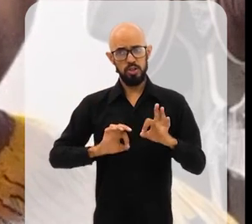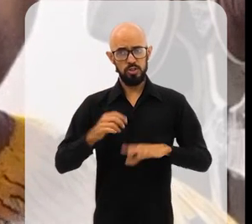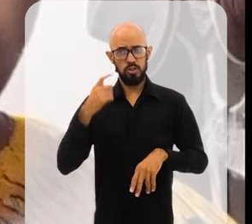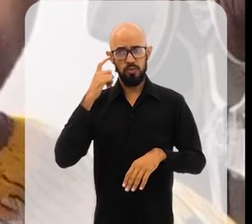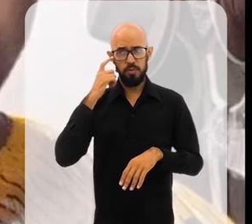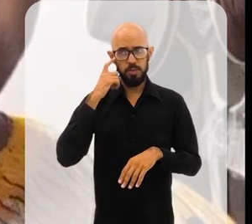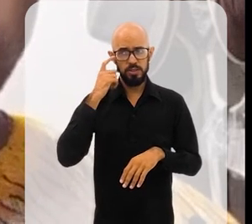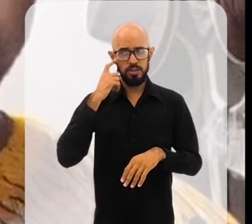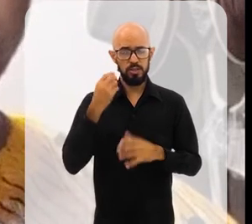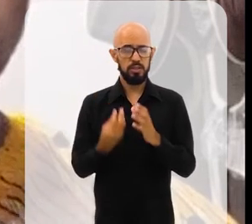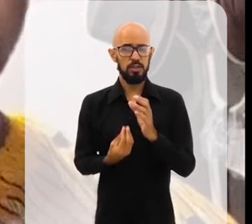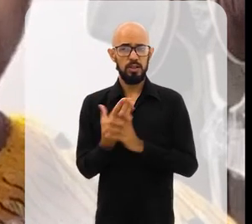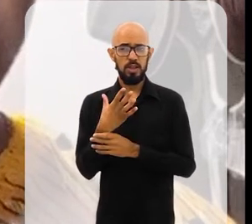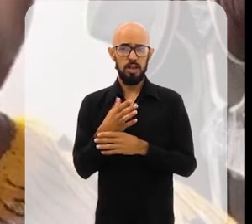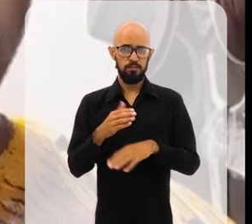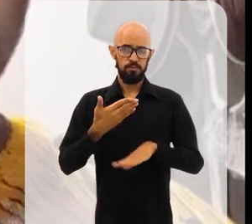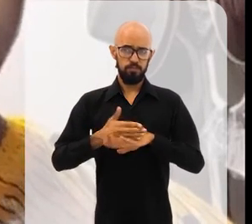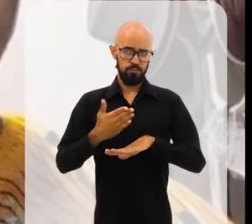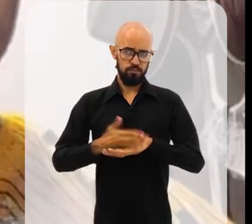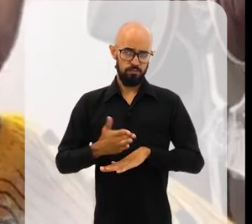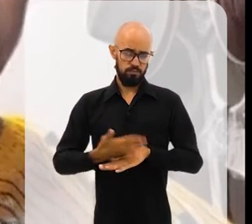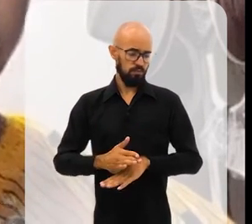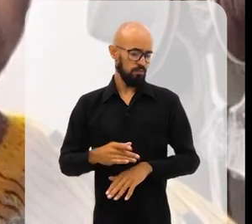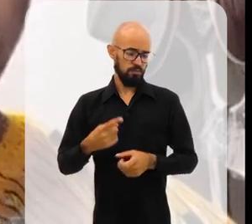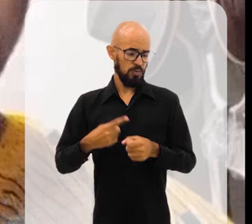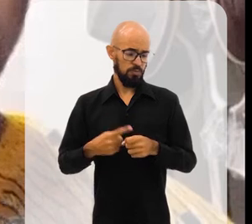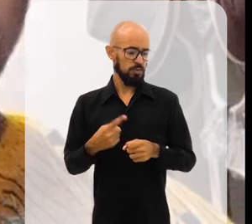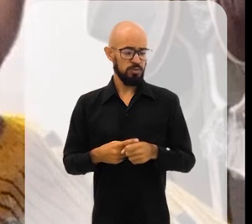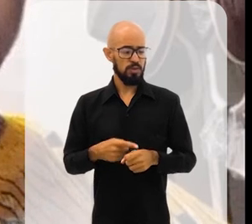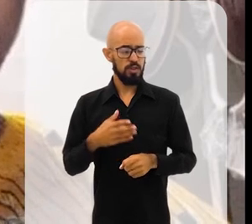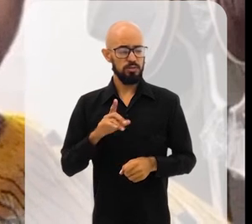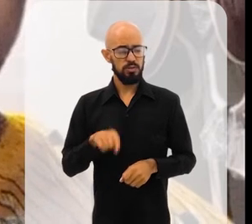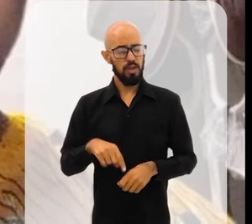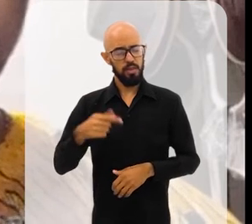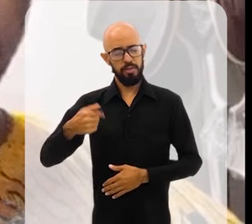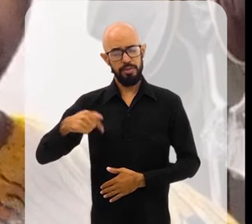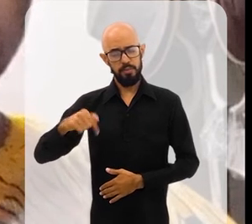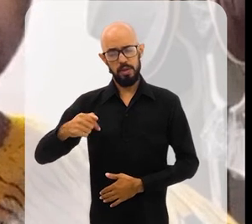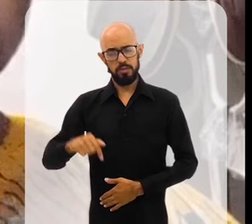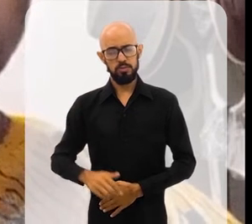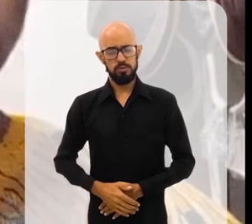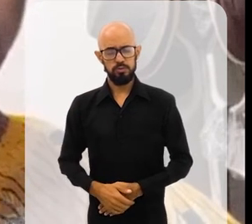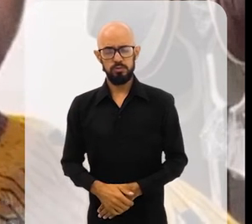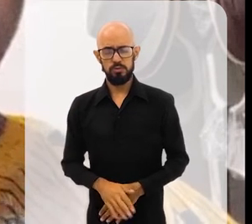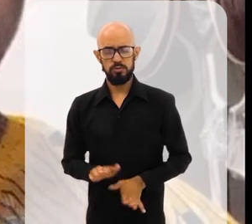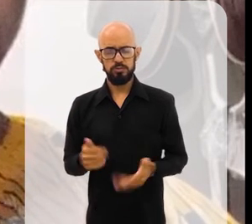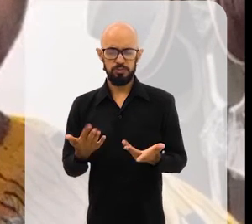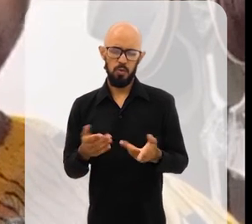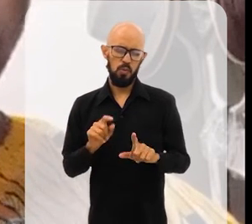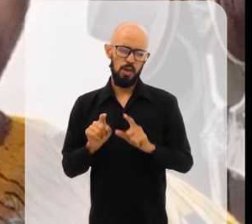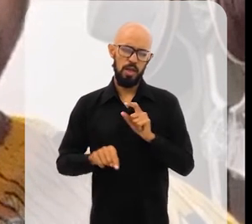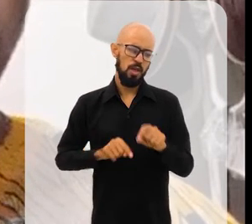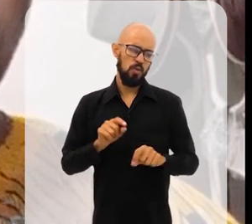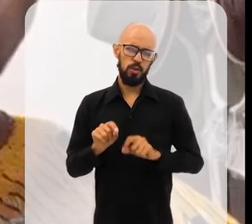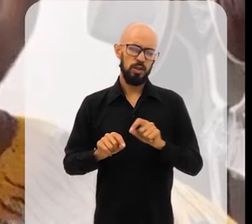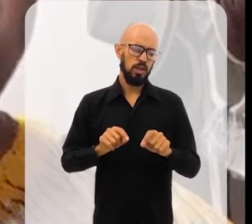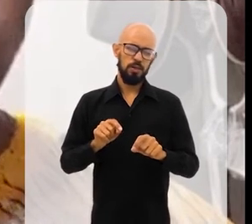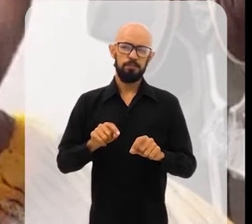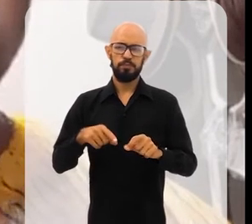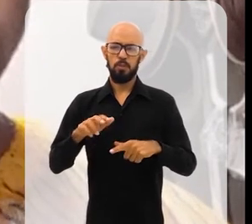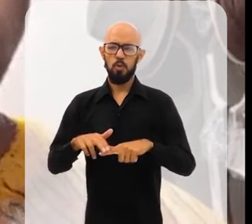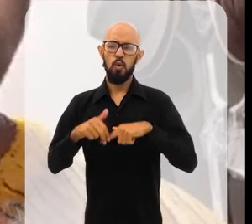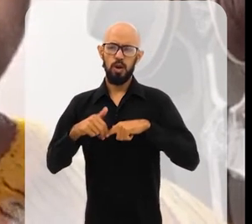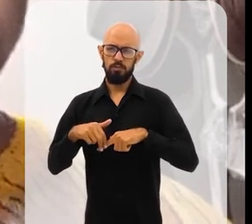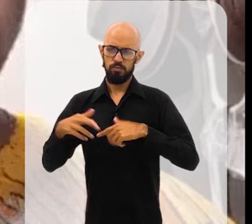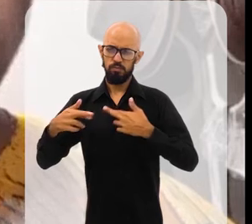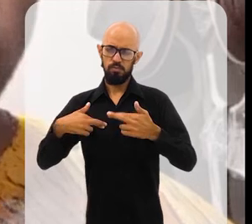e executar na área artística e cultural no meu território, que é a cidade de Queimados. Então, graças